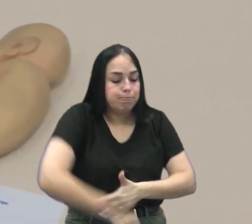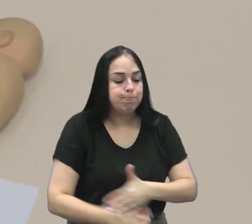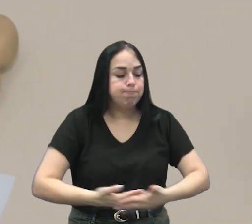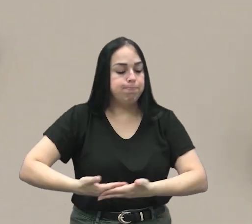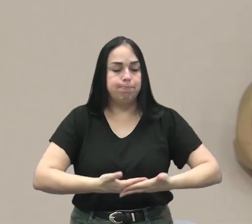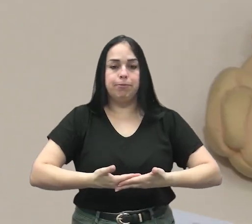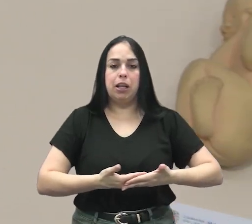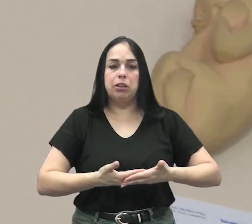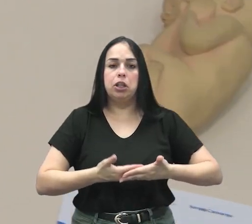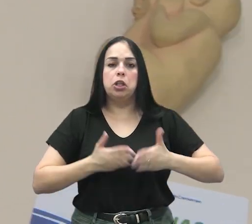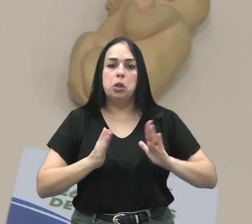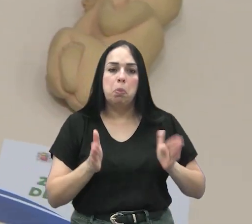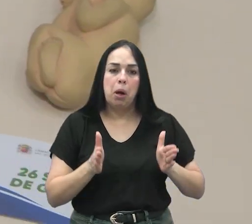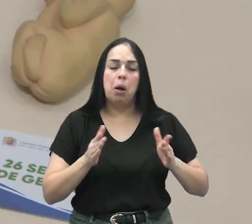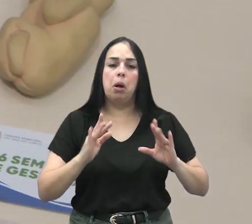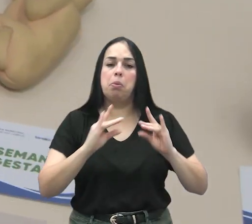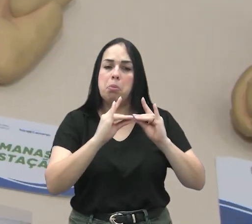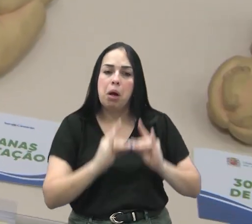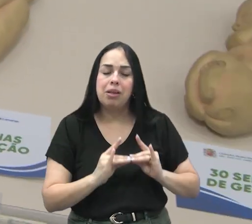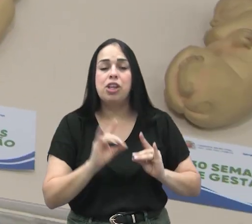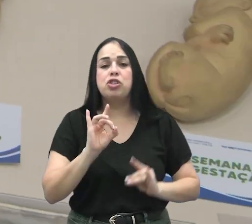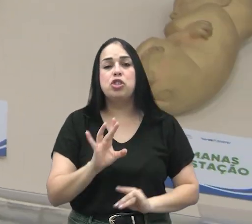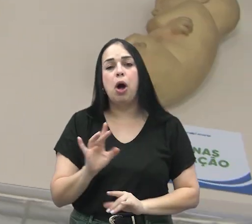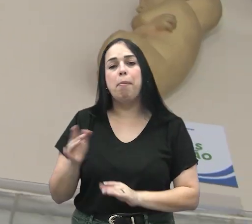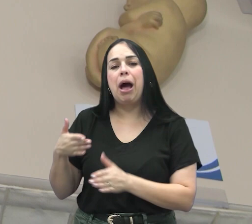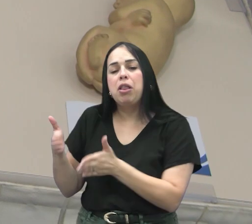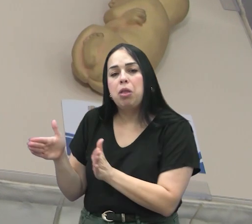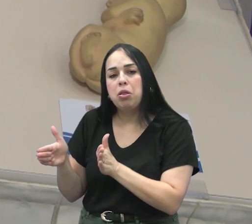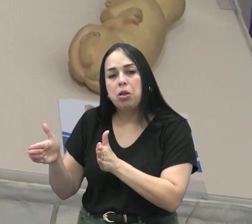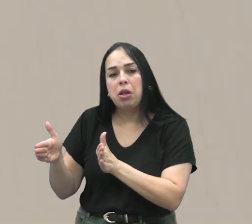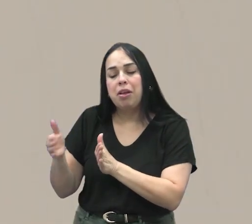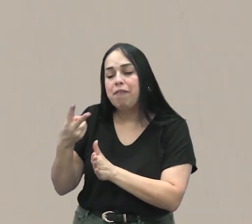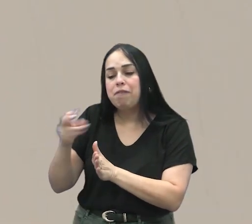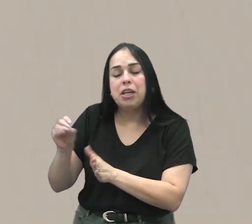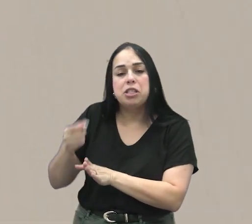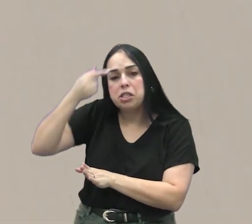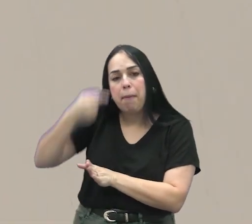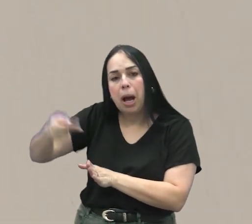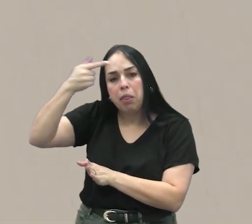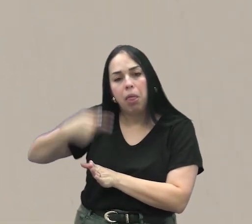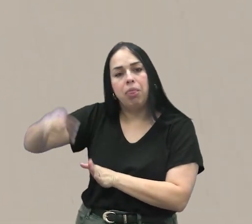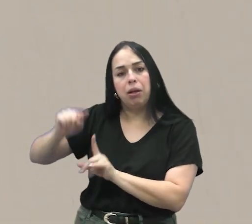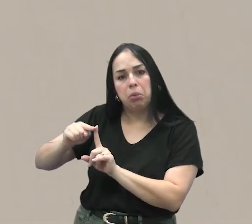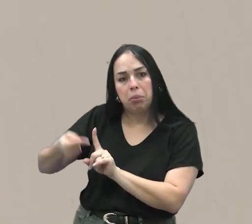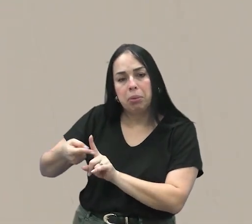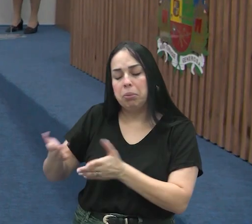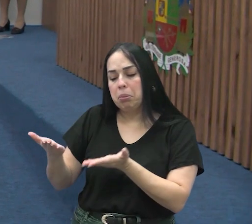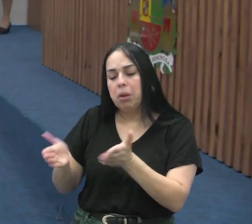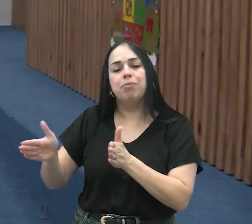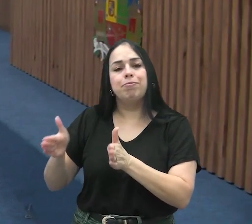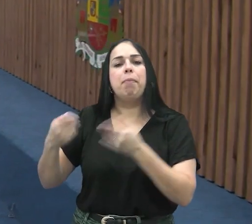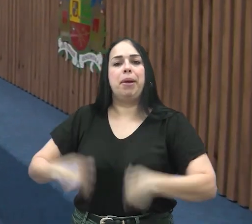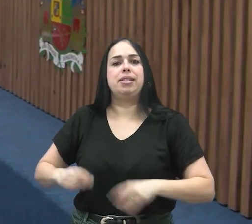de óbito e o sepultamento ou cremação são obrigatórios apenas para fetos com mais de 20 semanas de gestação